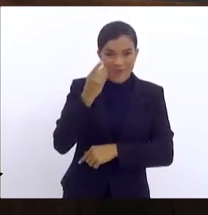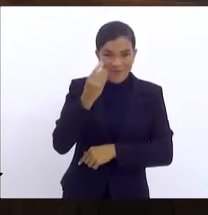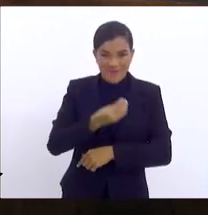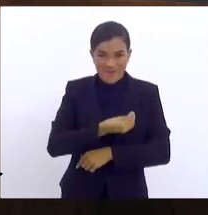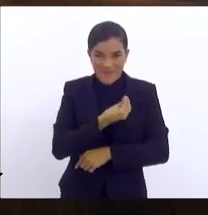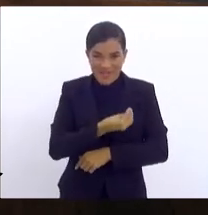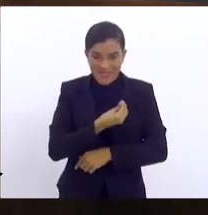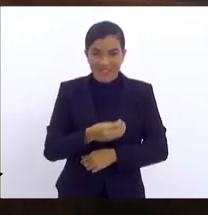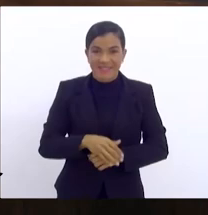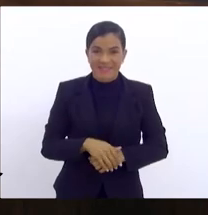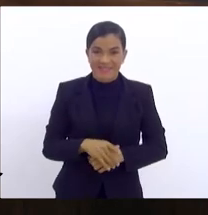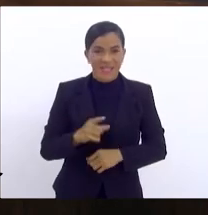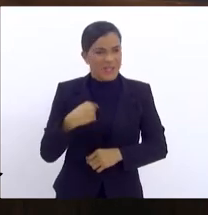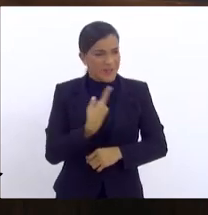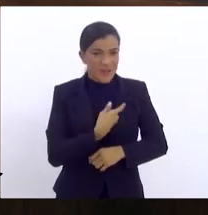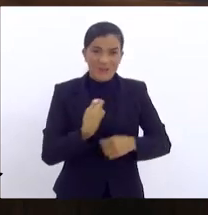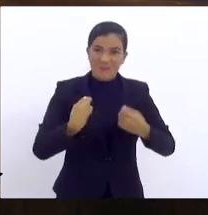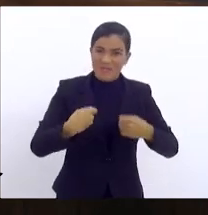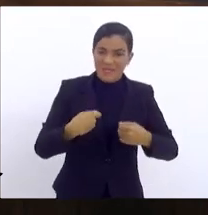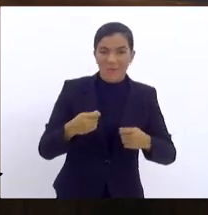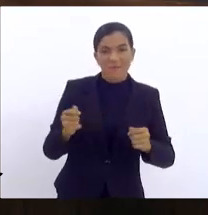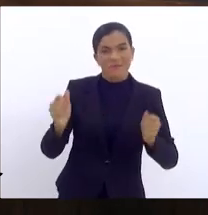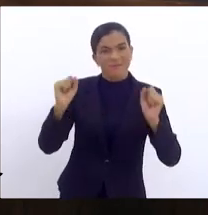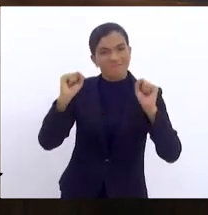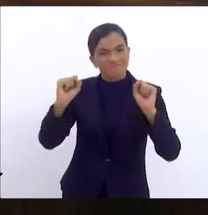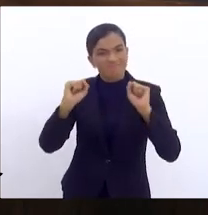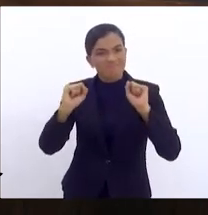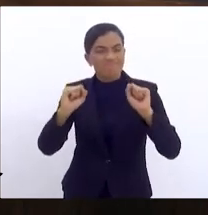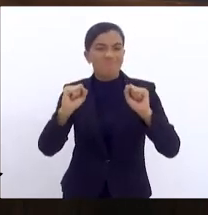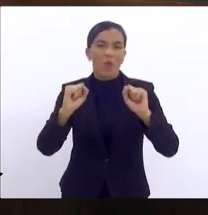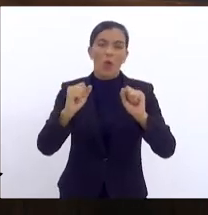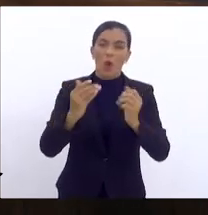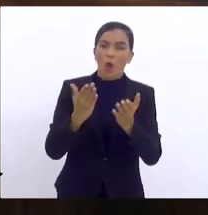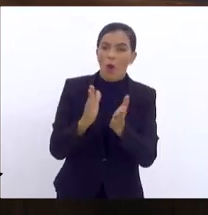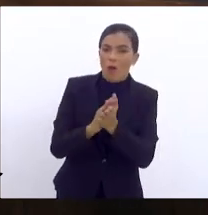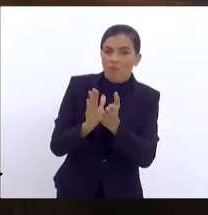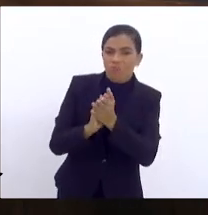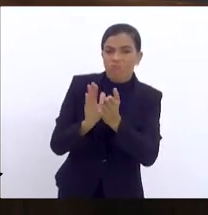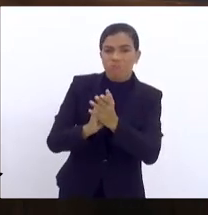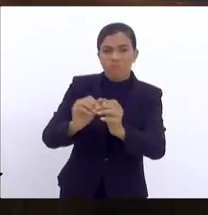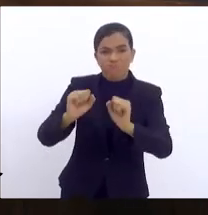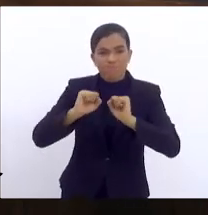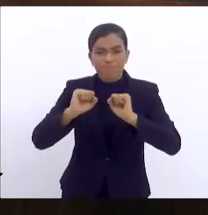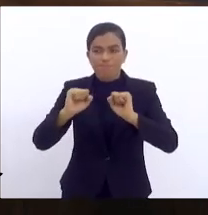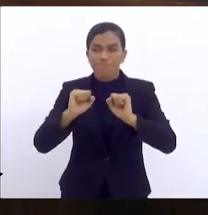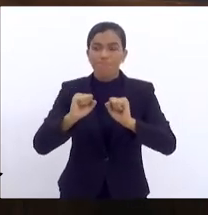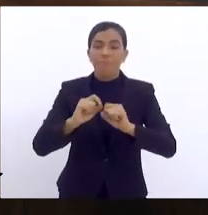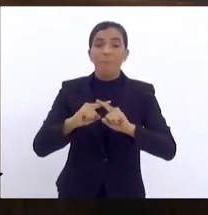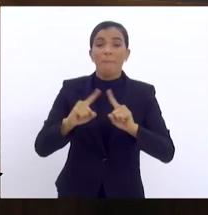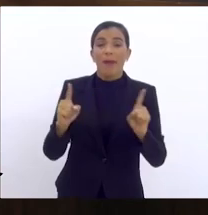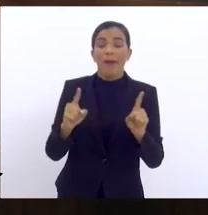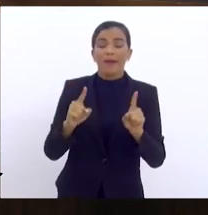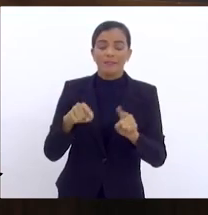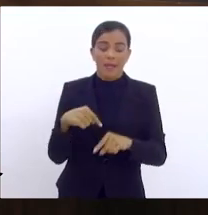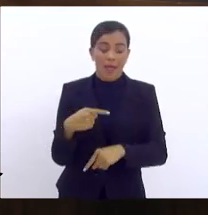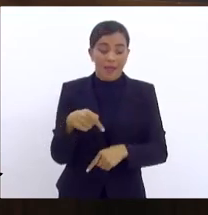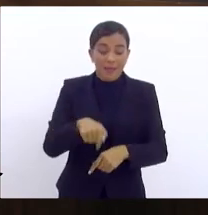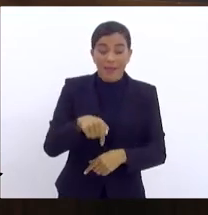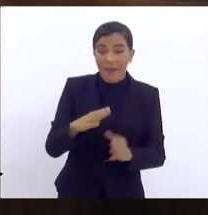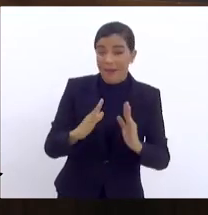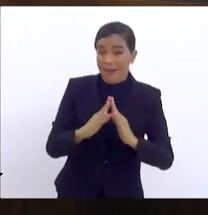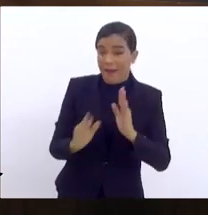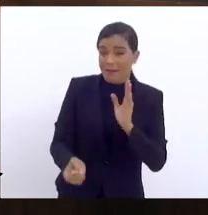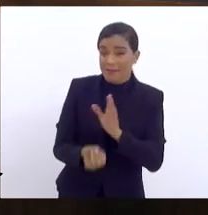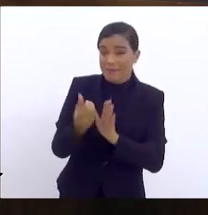a gente precisa comemorar demais festejar essa oportunidade nós estamos aqui na casa de leis